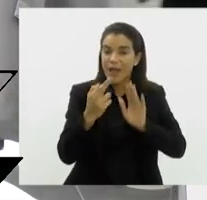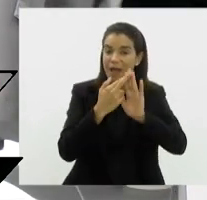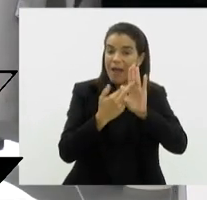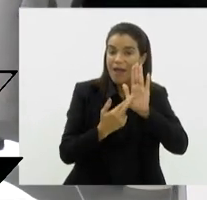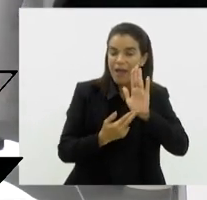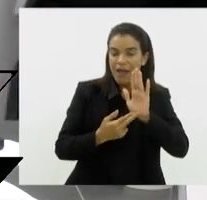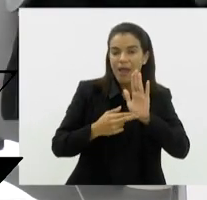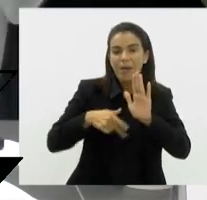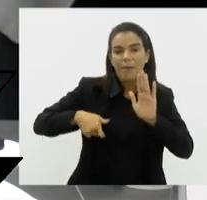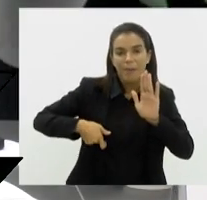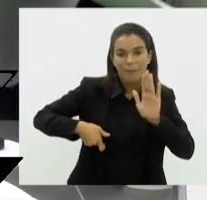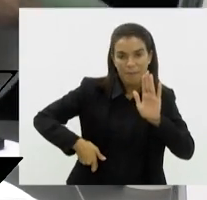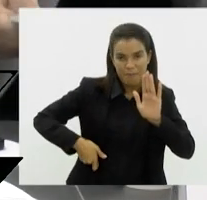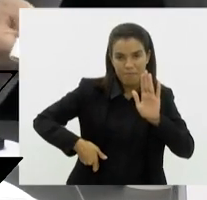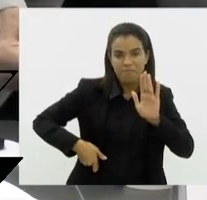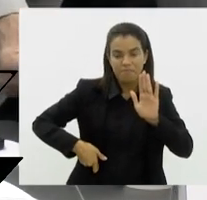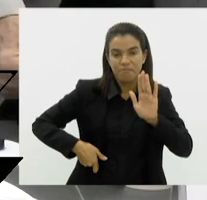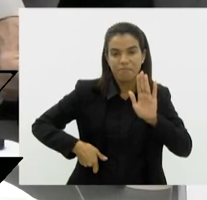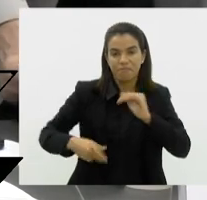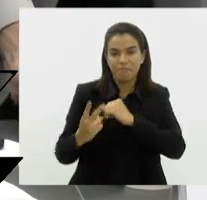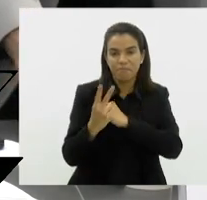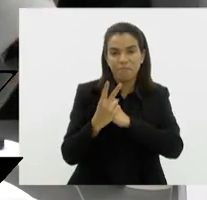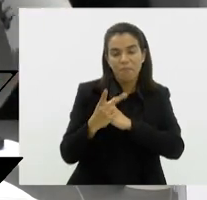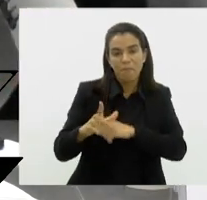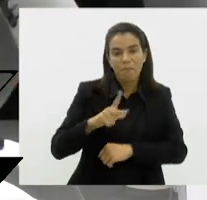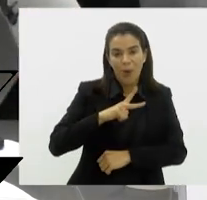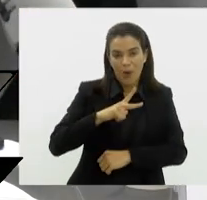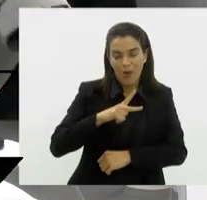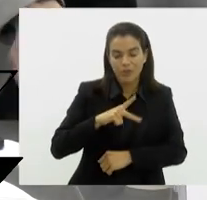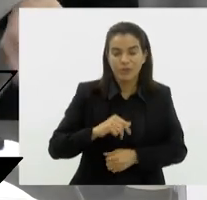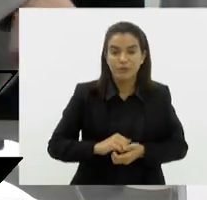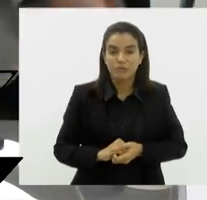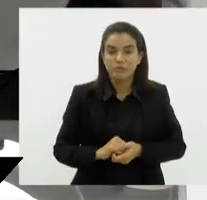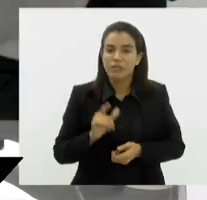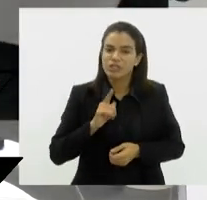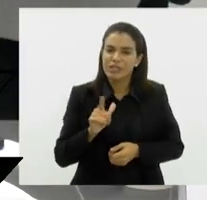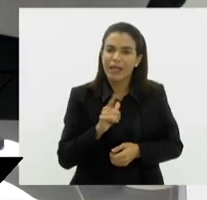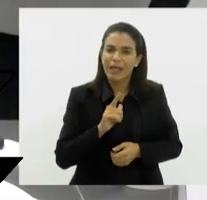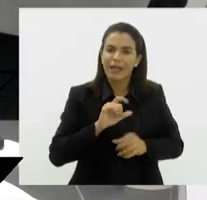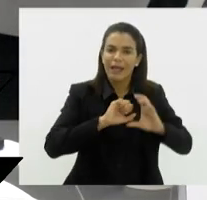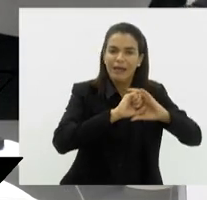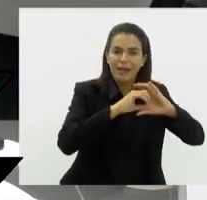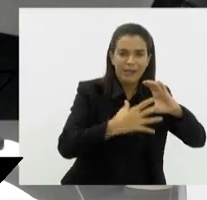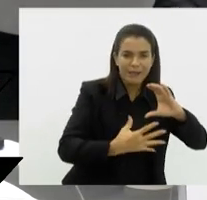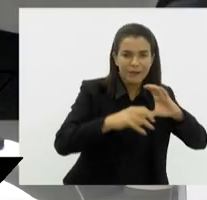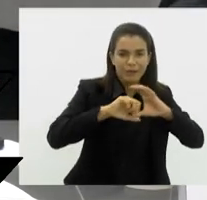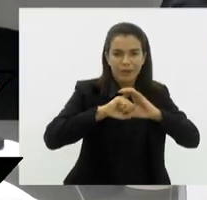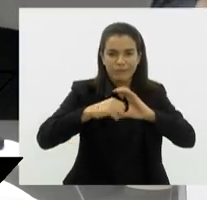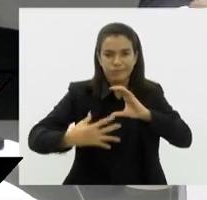para porte de arma. Dentre as categorias que estão